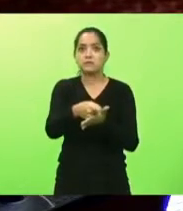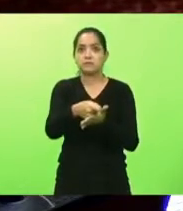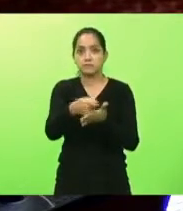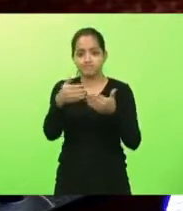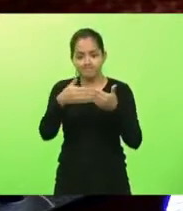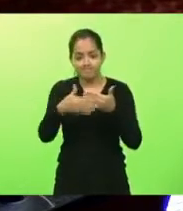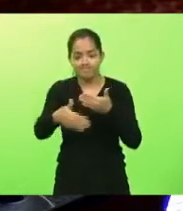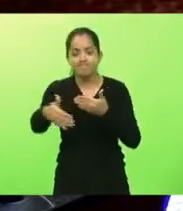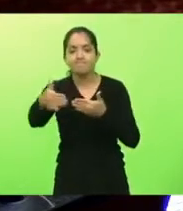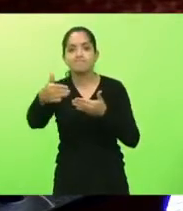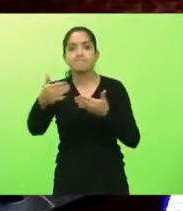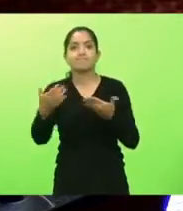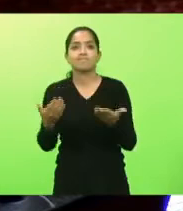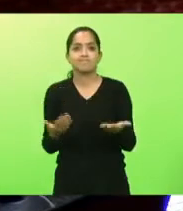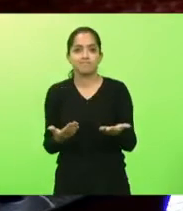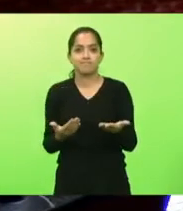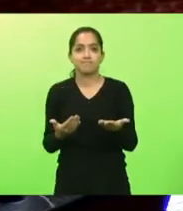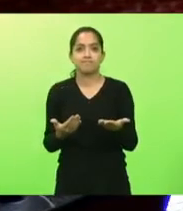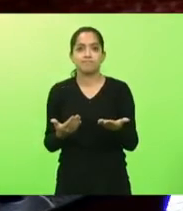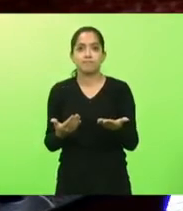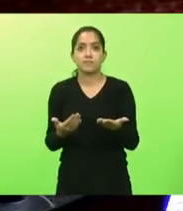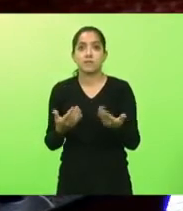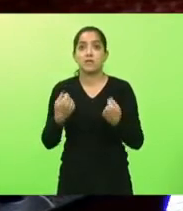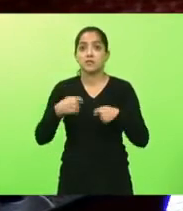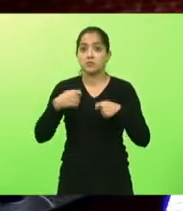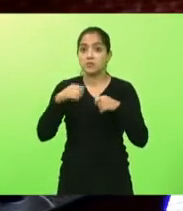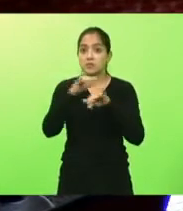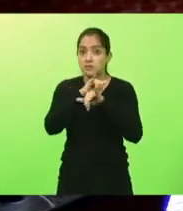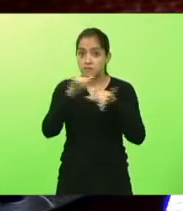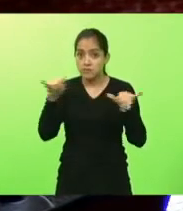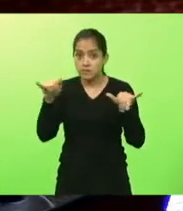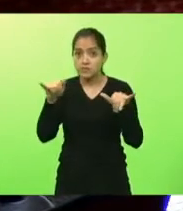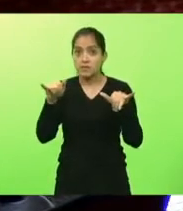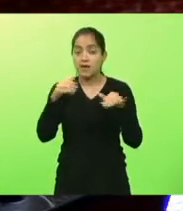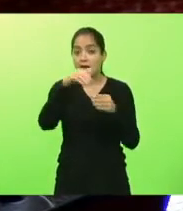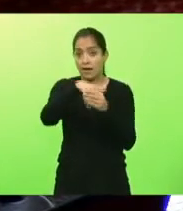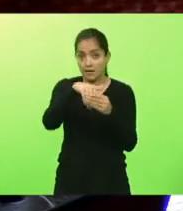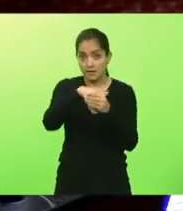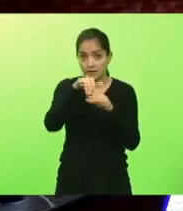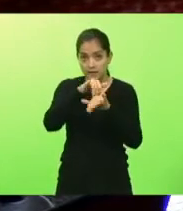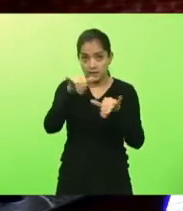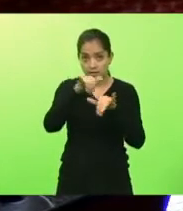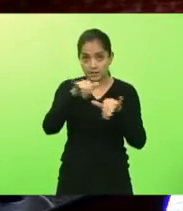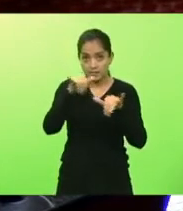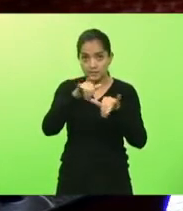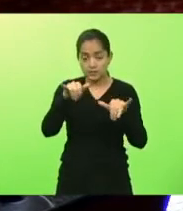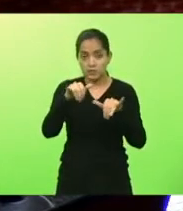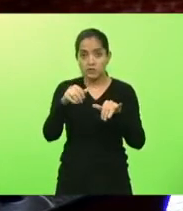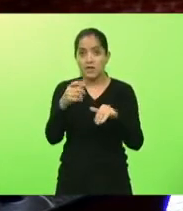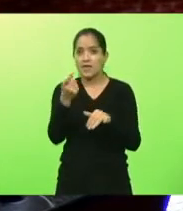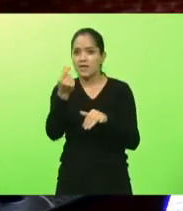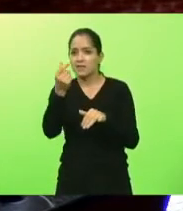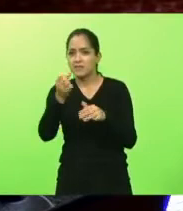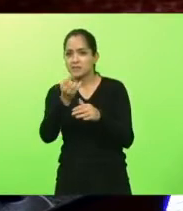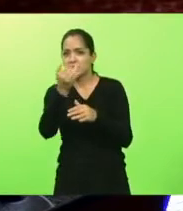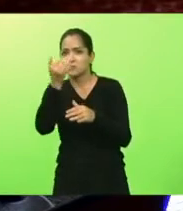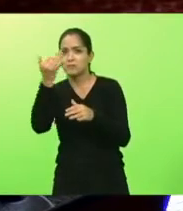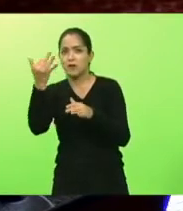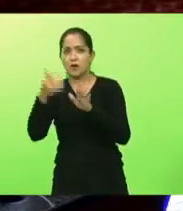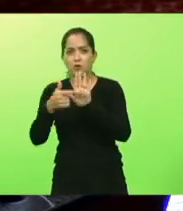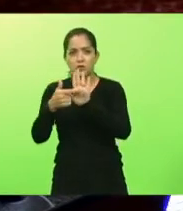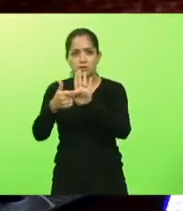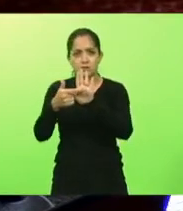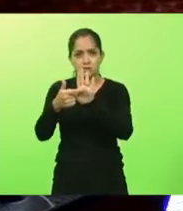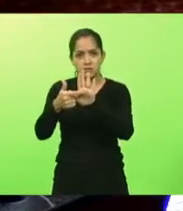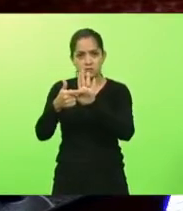quer não queira, que a gente tem que falar para as pessoas mesmo que eleições, esses valores aí que chegam